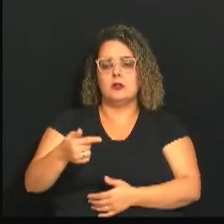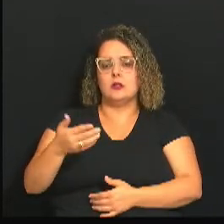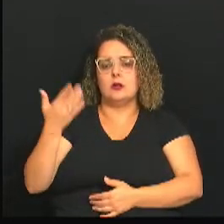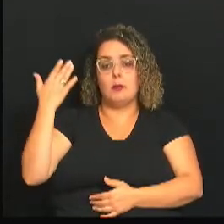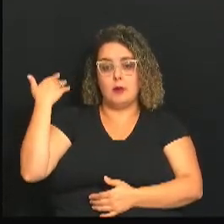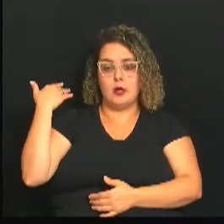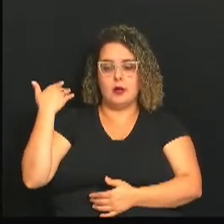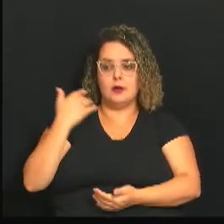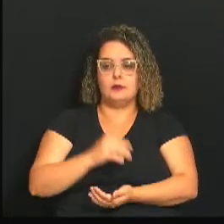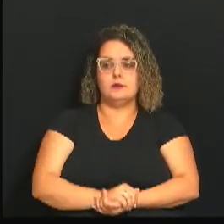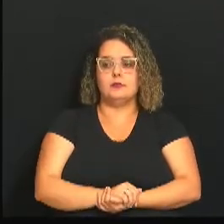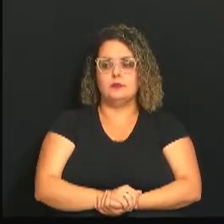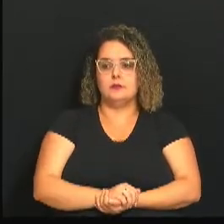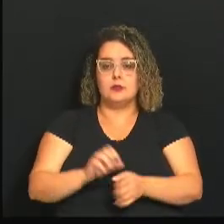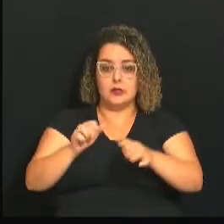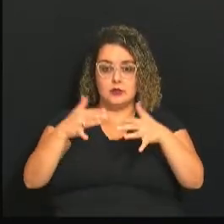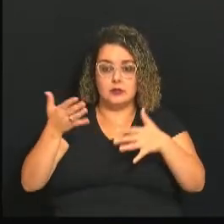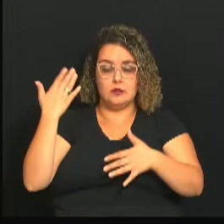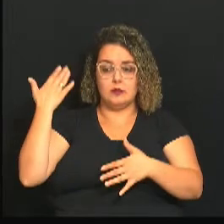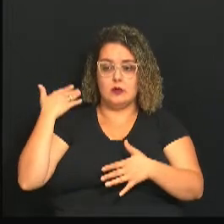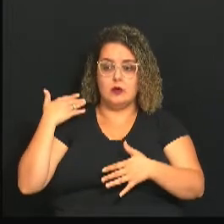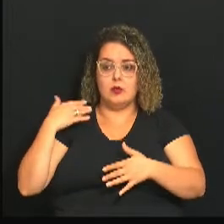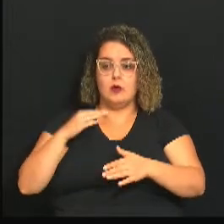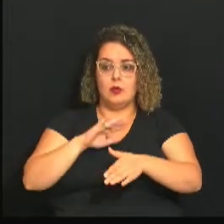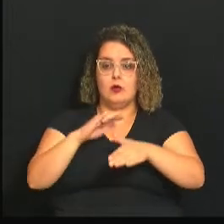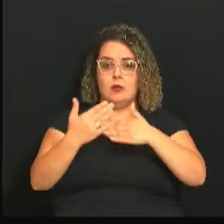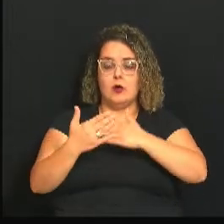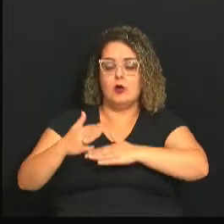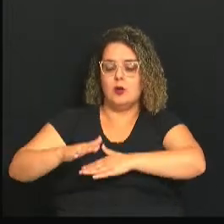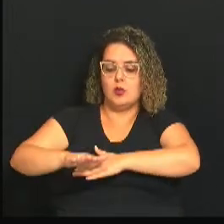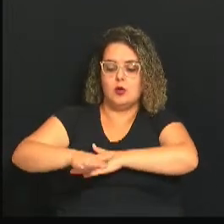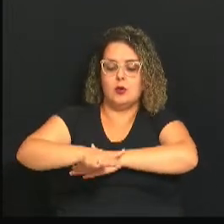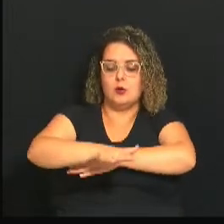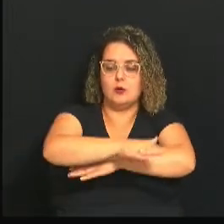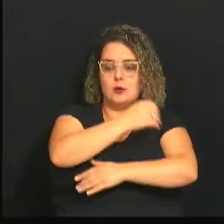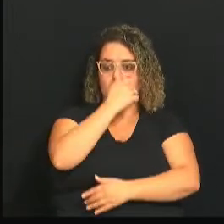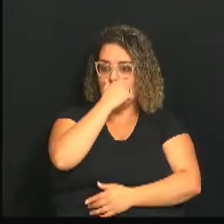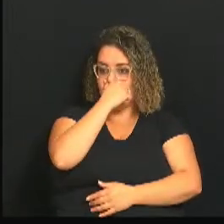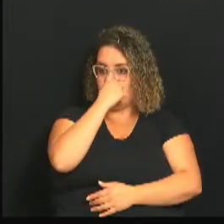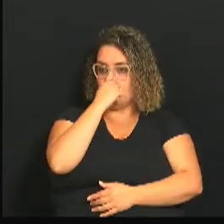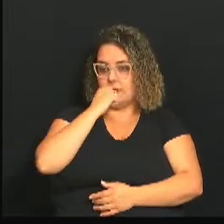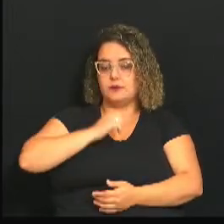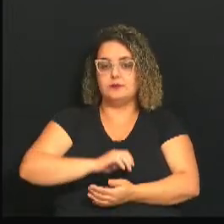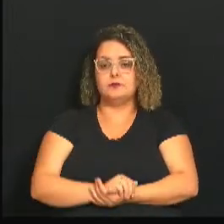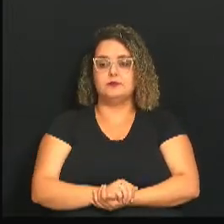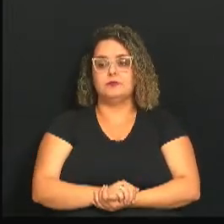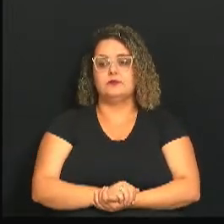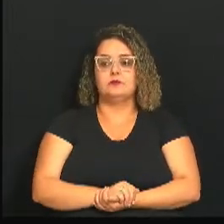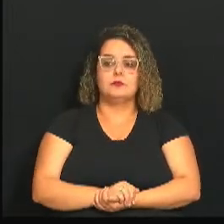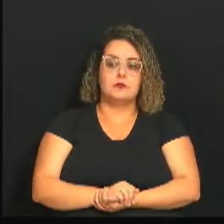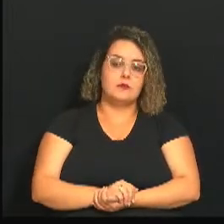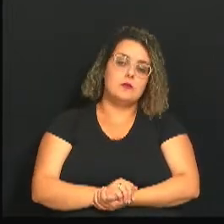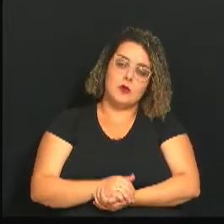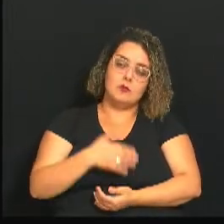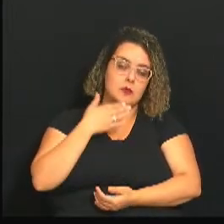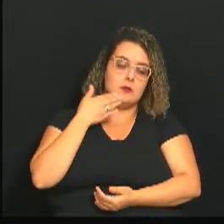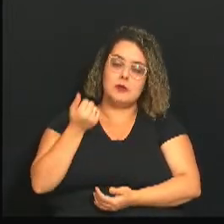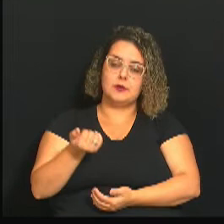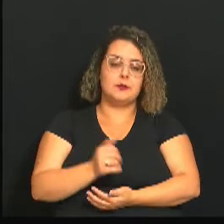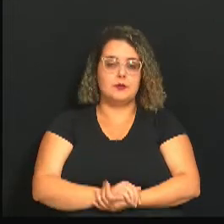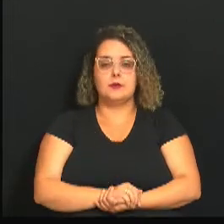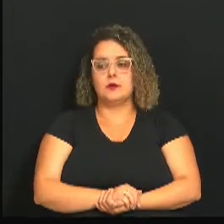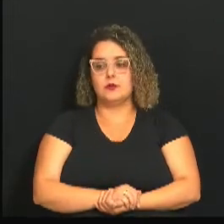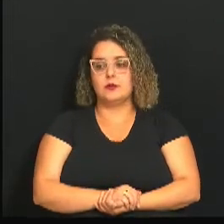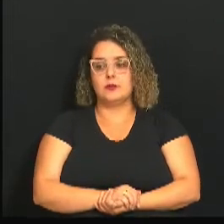o bairro foi pavimentado, né, o núcleo aqui, o residencial Princesa do Oeste, pois bem, uma melhoria que a população